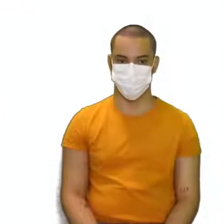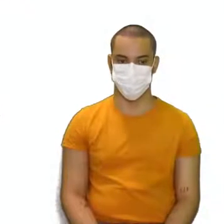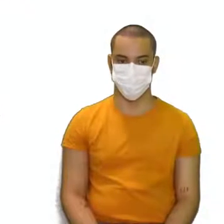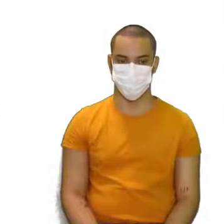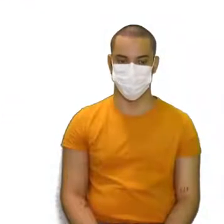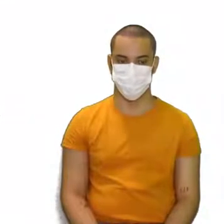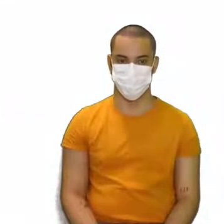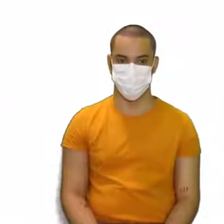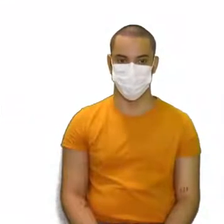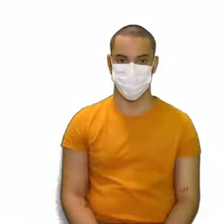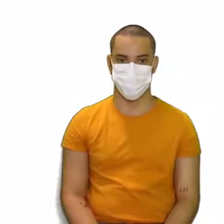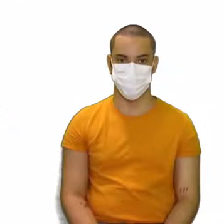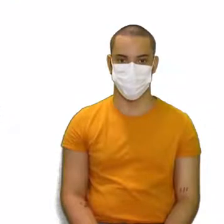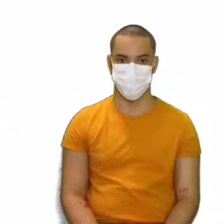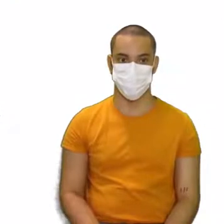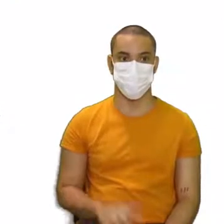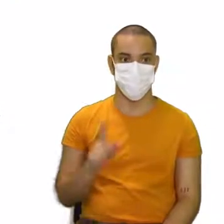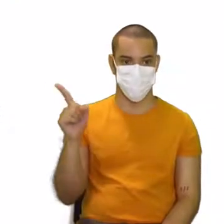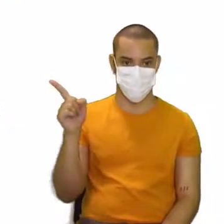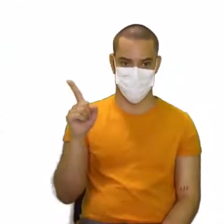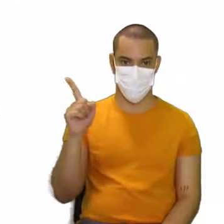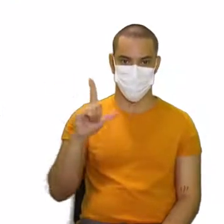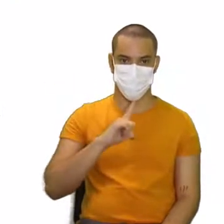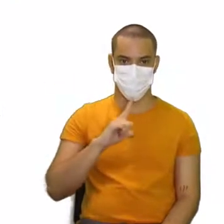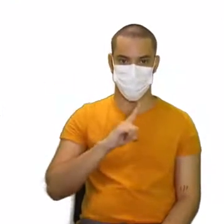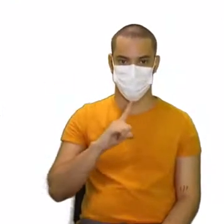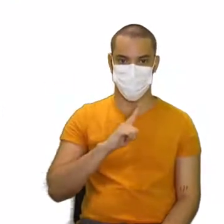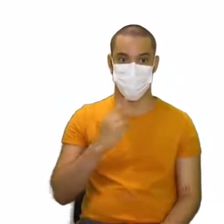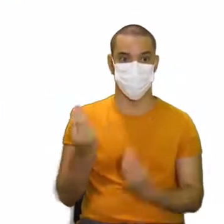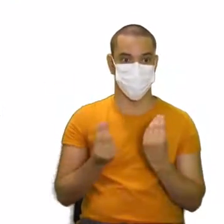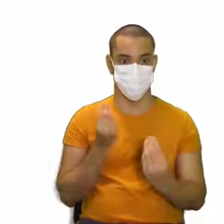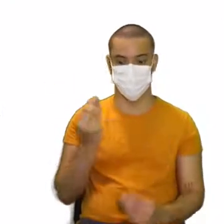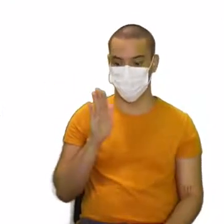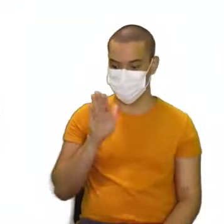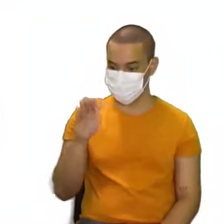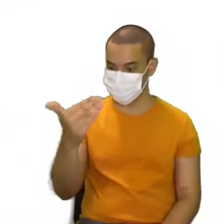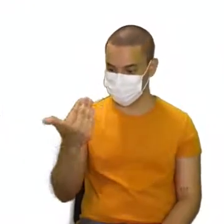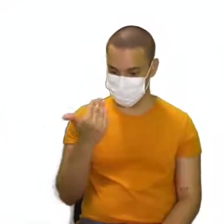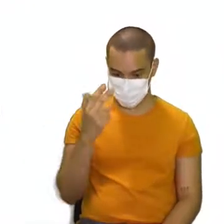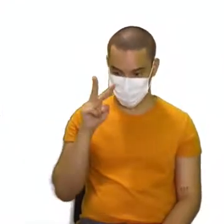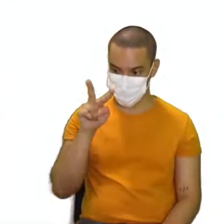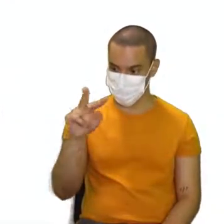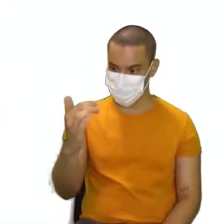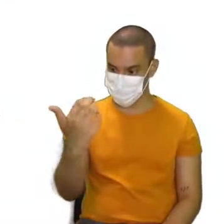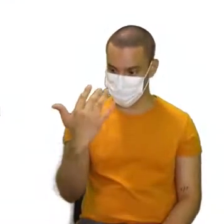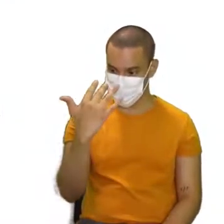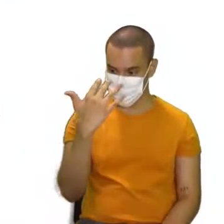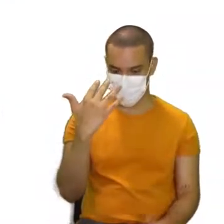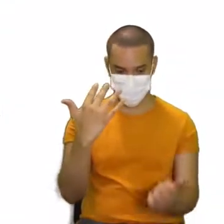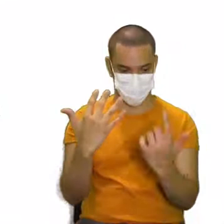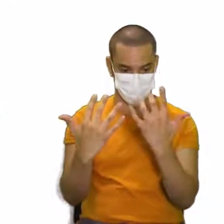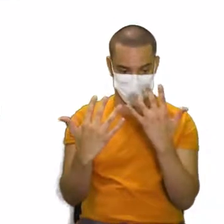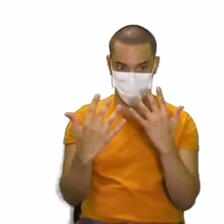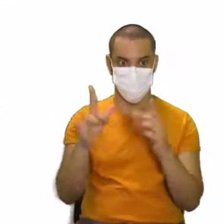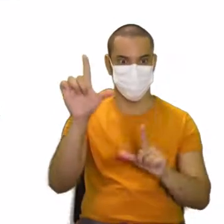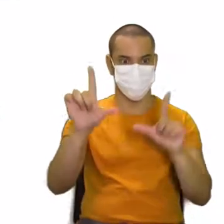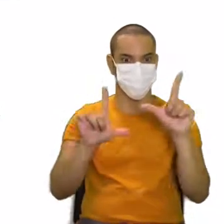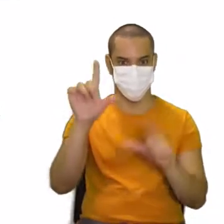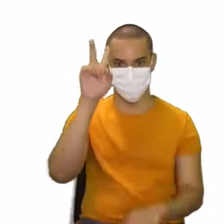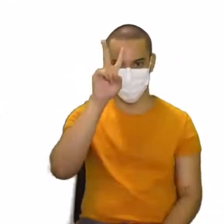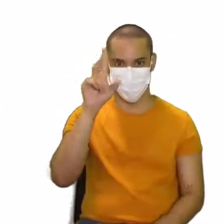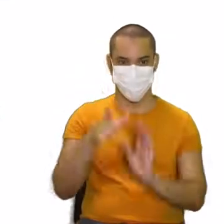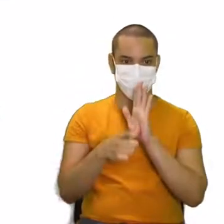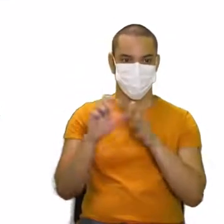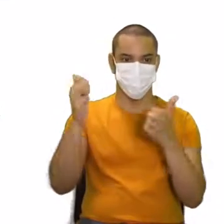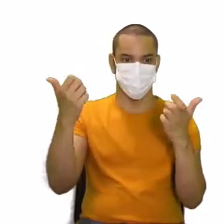E aí ó olha aqui ó direção do campo Se você olhasse né era entrando na TV aí